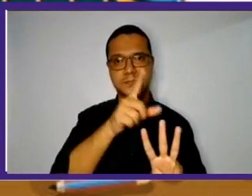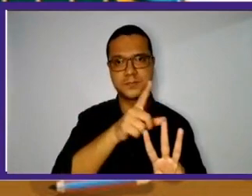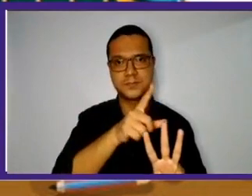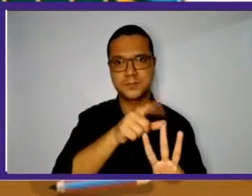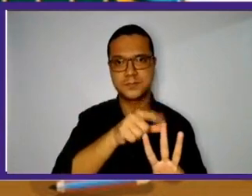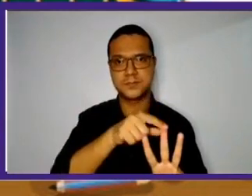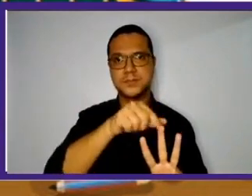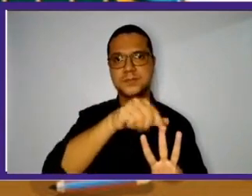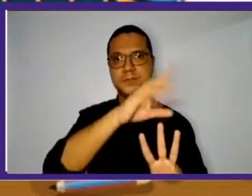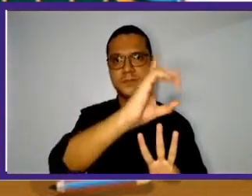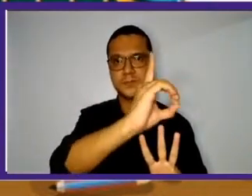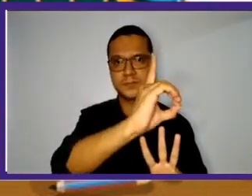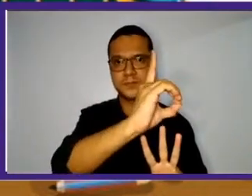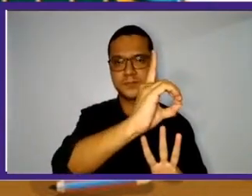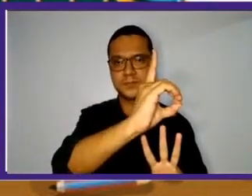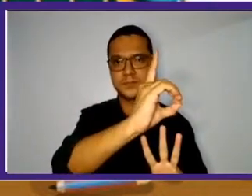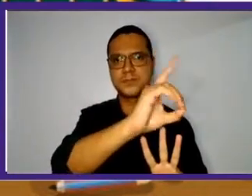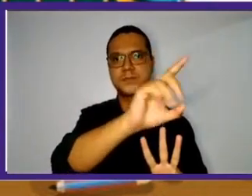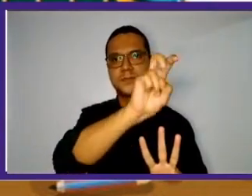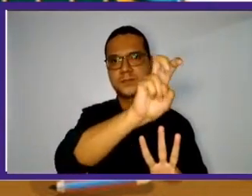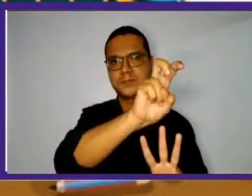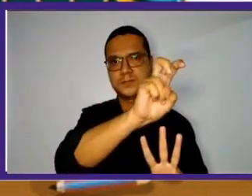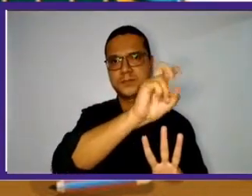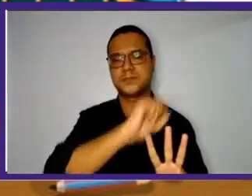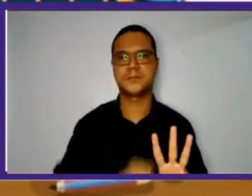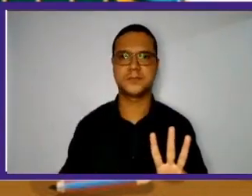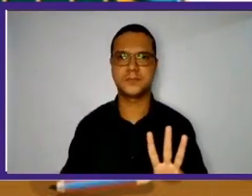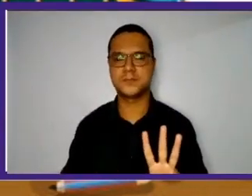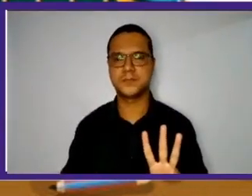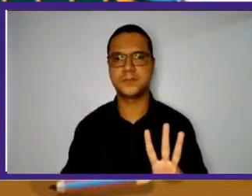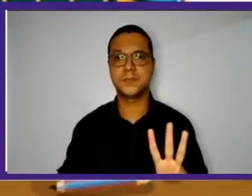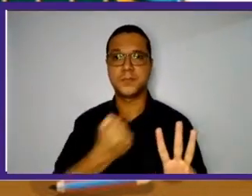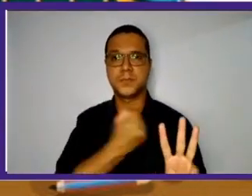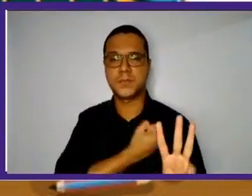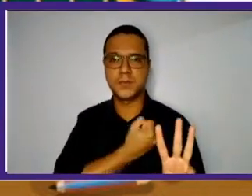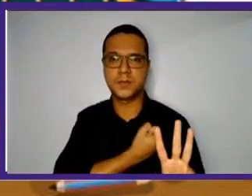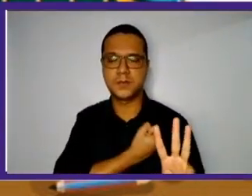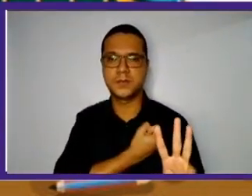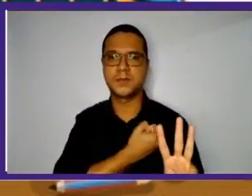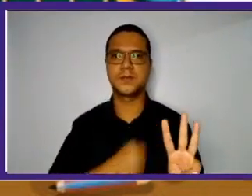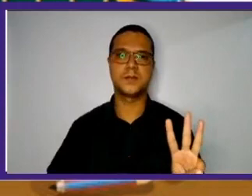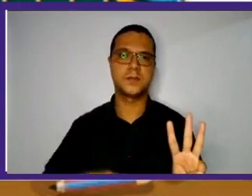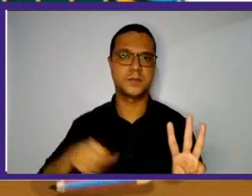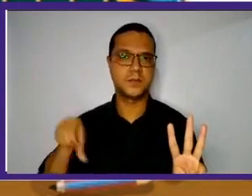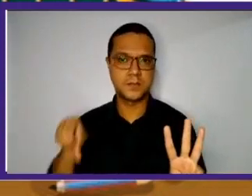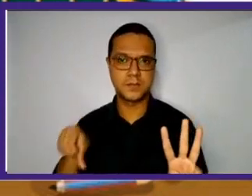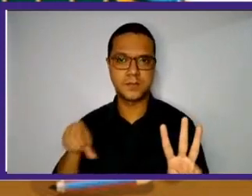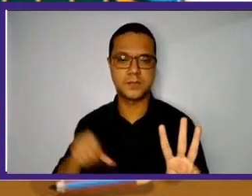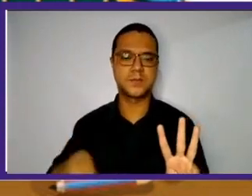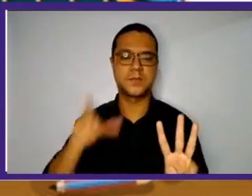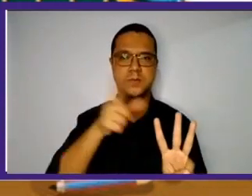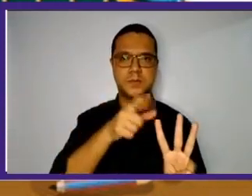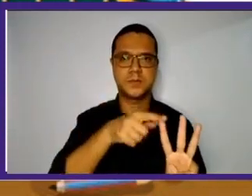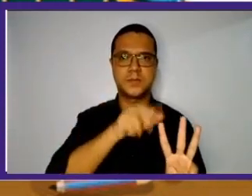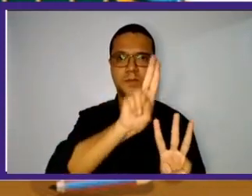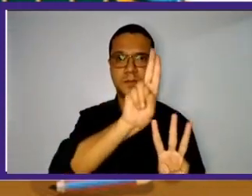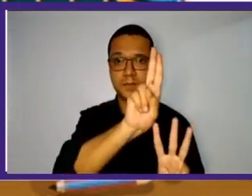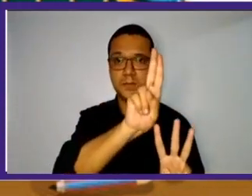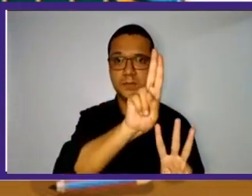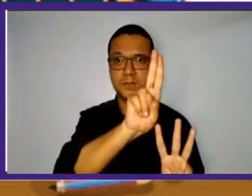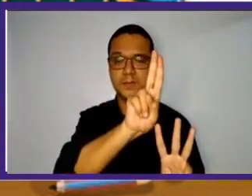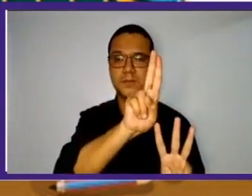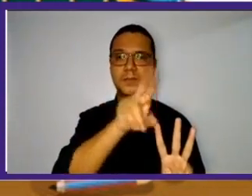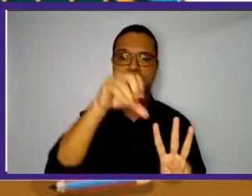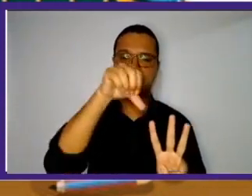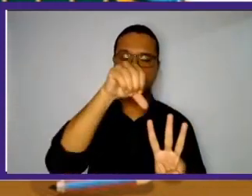ele ficou na casinha da dezena, na casa da segunda ordem. E o número 9 ficou na casa